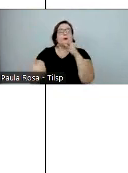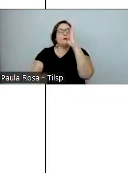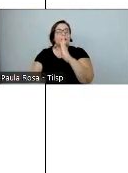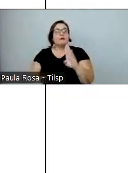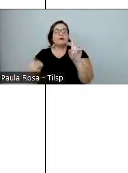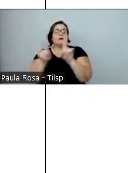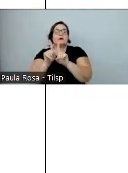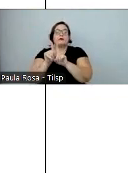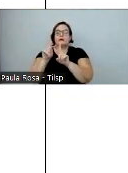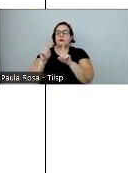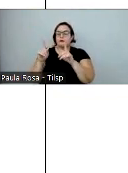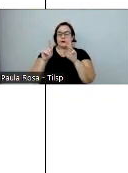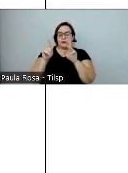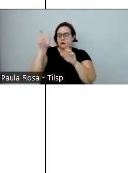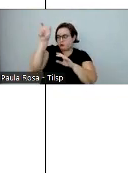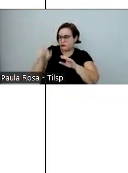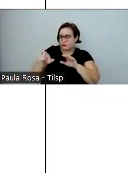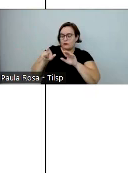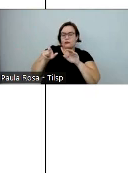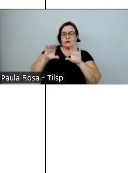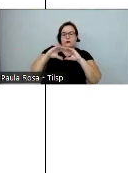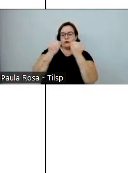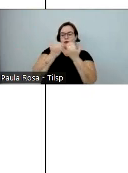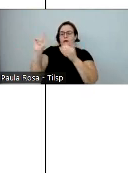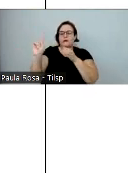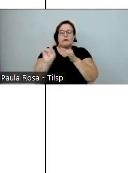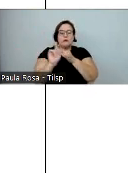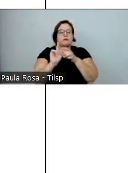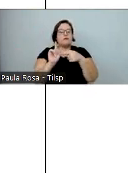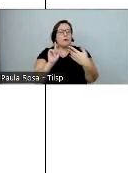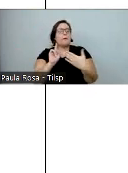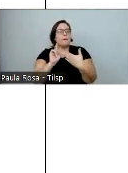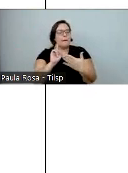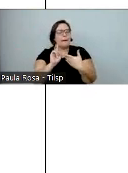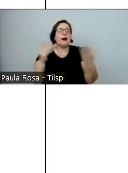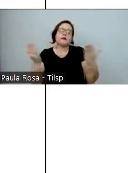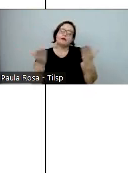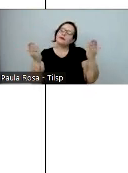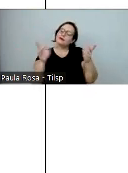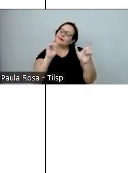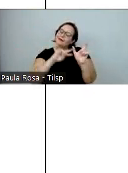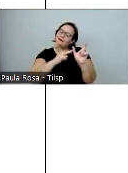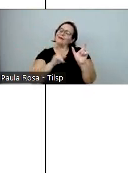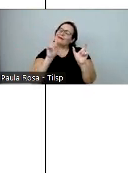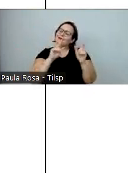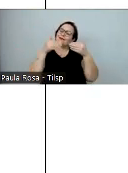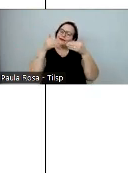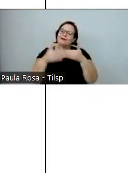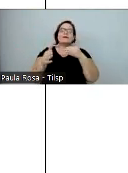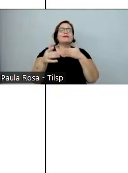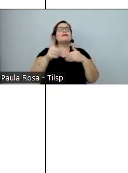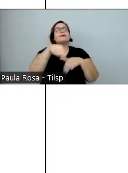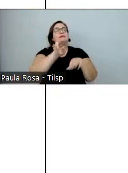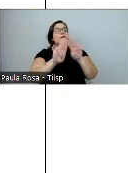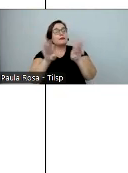então A ideia é que a gente realmente coloque ela em uso daqui para frente e aí eu deixo a provocação para o Museu da Língua Portuguesa de pensar essa definição não